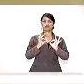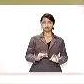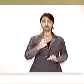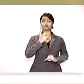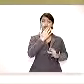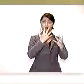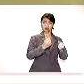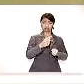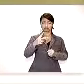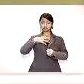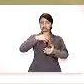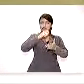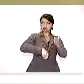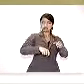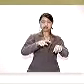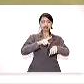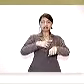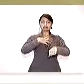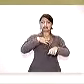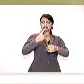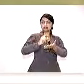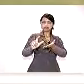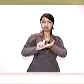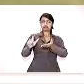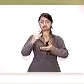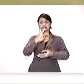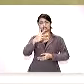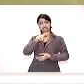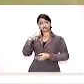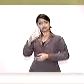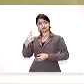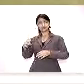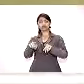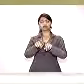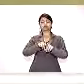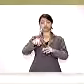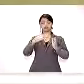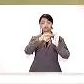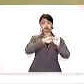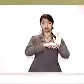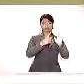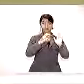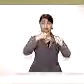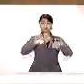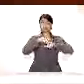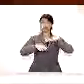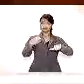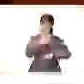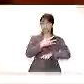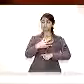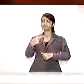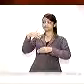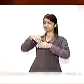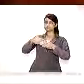da execução contratual e do Tero de recebimento provisório 2324 e recisão do item 25 votos